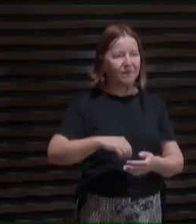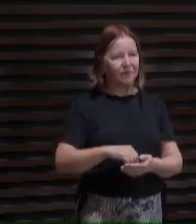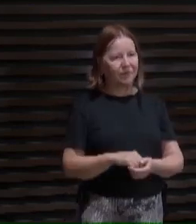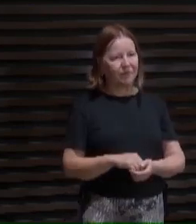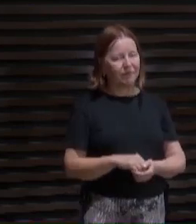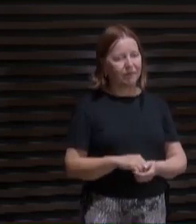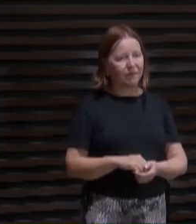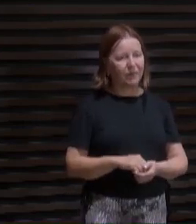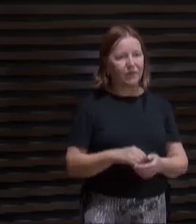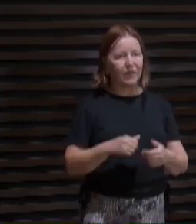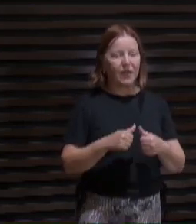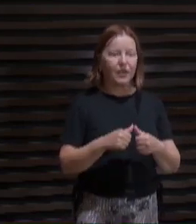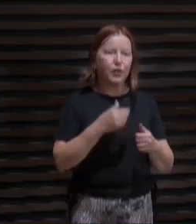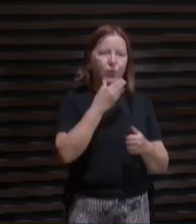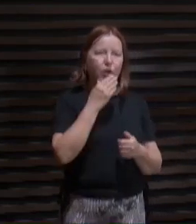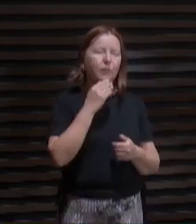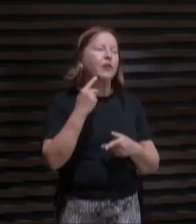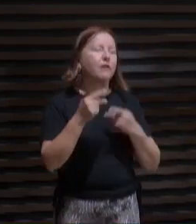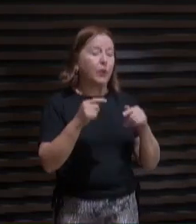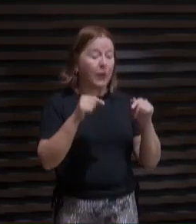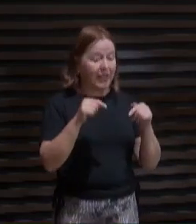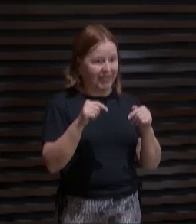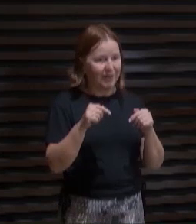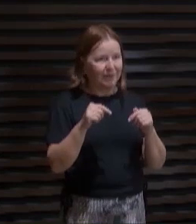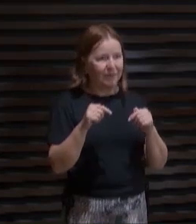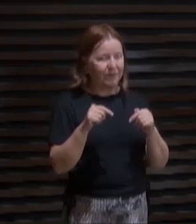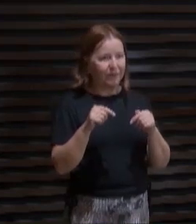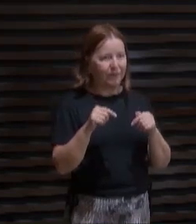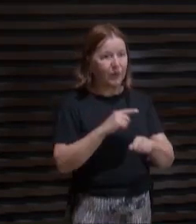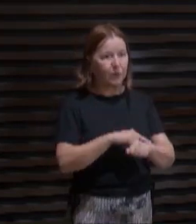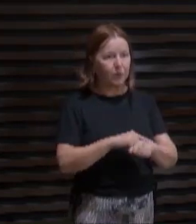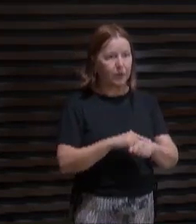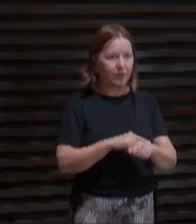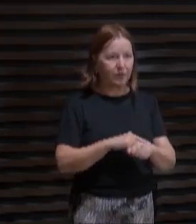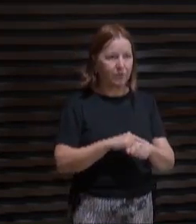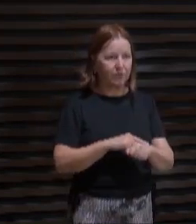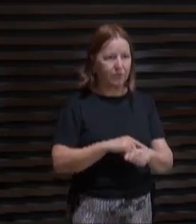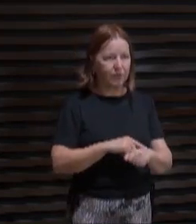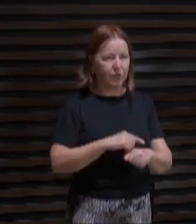Dr. Adalto ainda disse aqui nesse púlpito que quando Josué orou